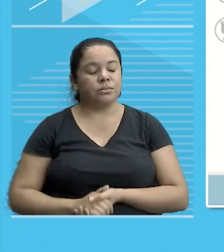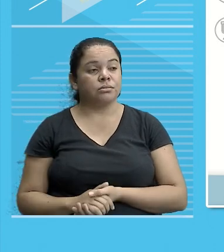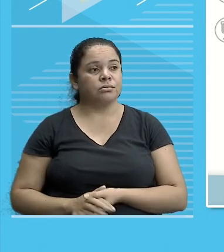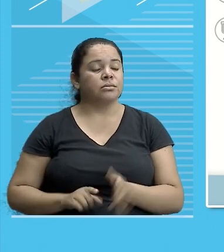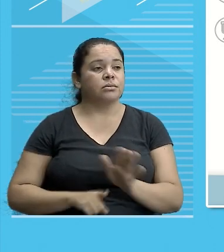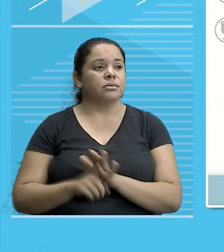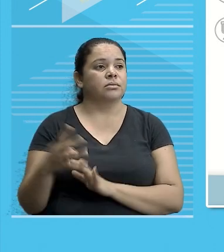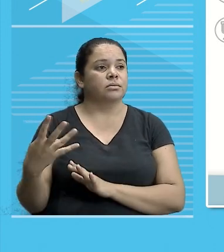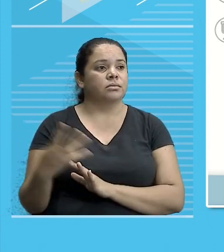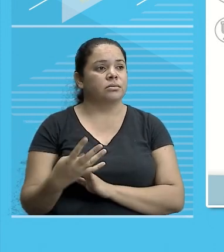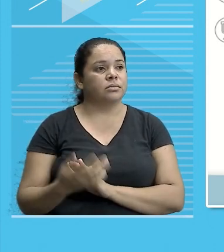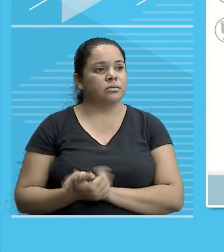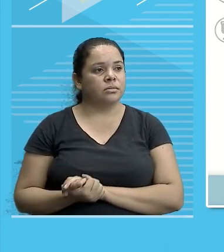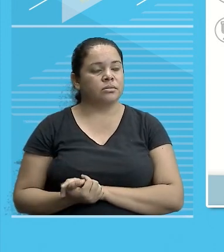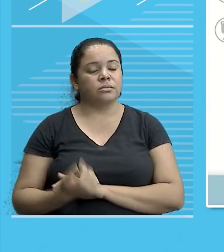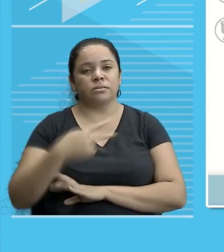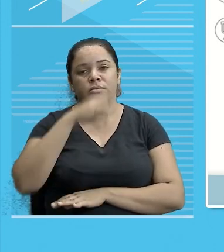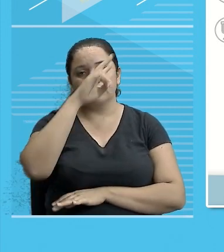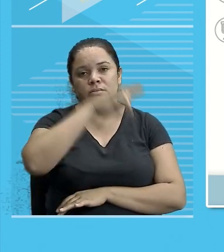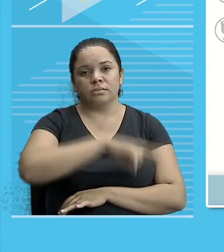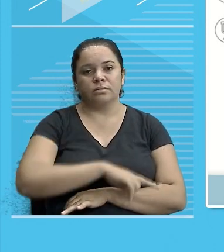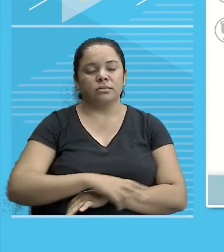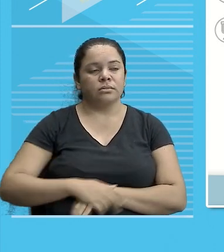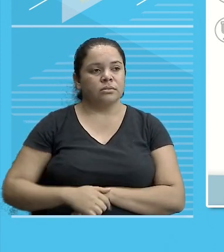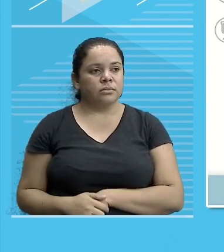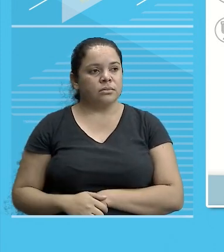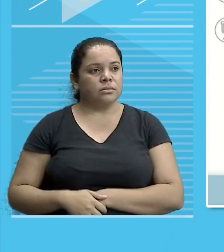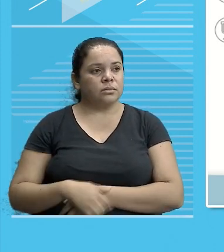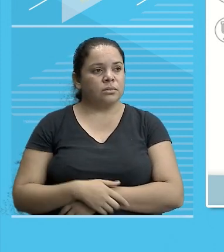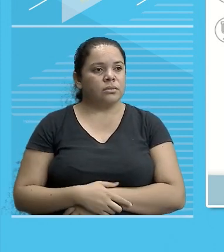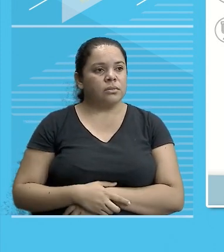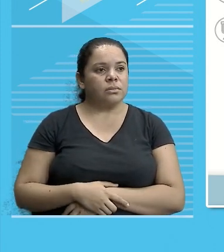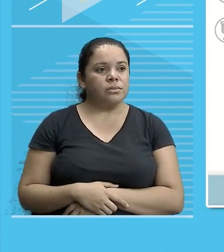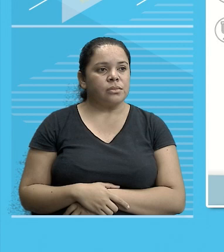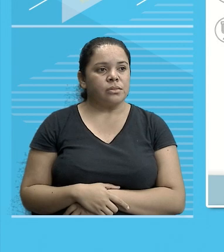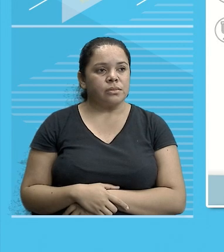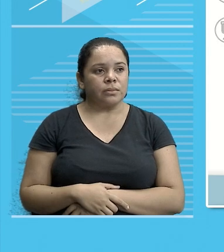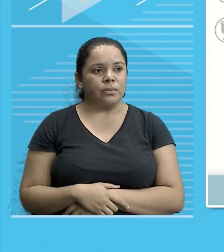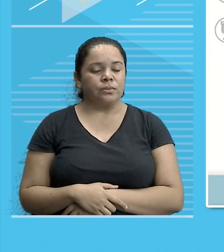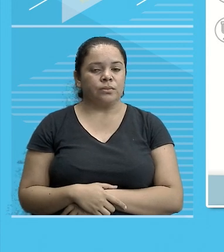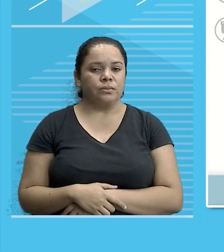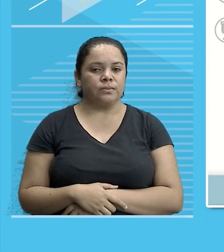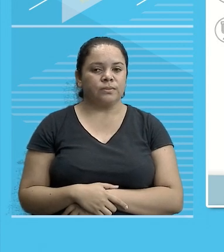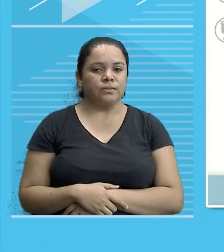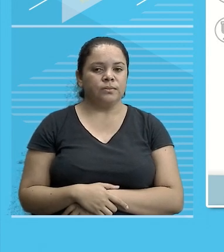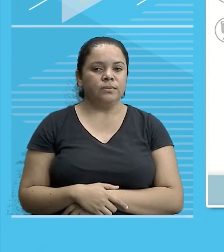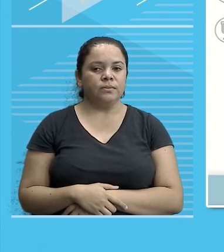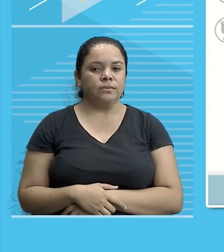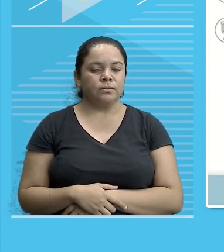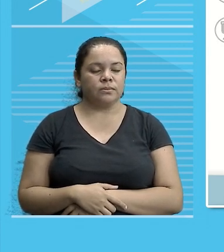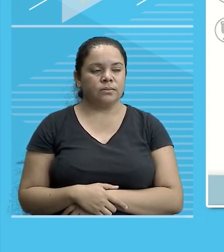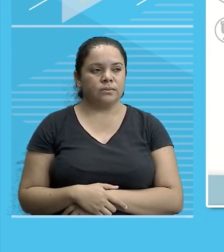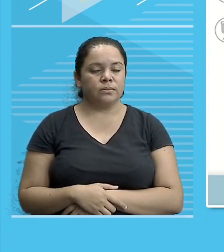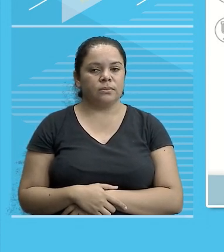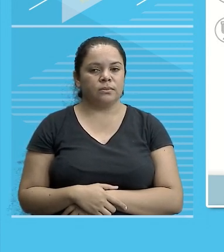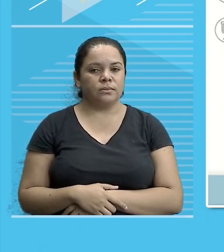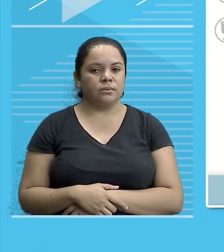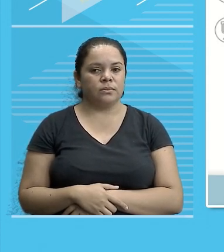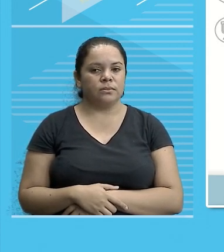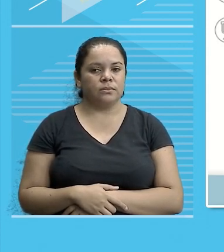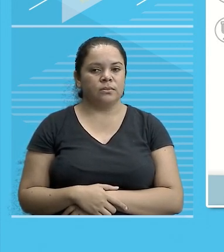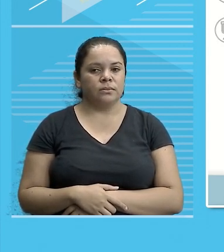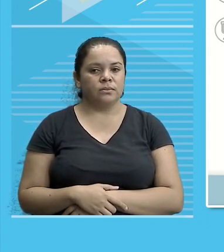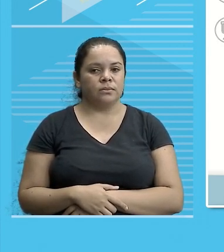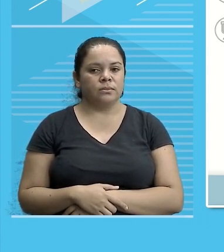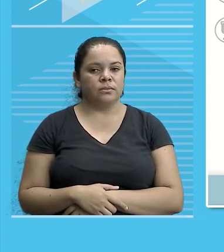digestório é formado por diversos órgãos que atuam juntos para conseguir retirar dos alimentos as substâncias